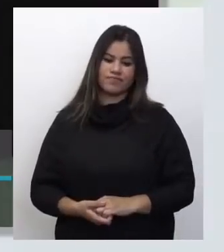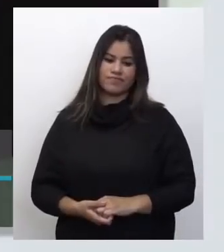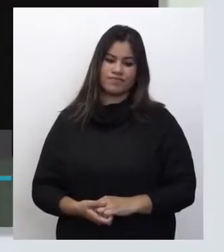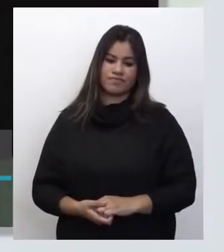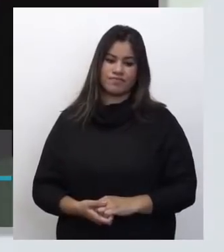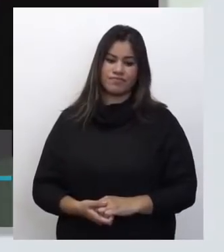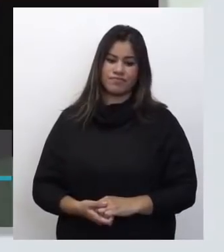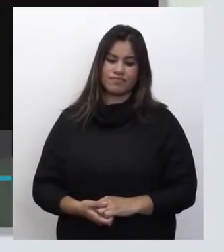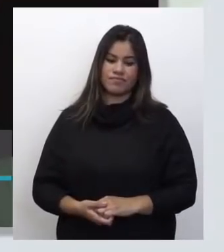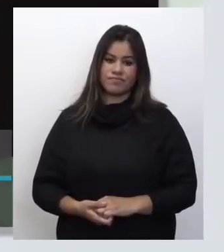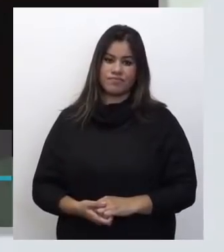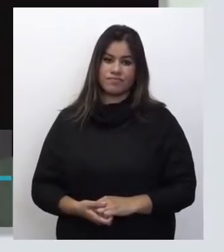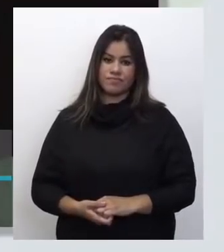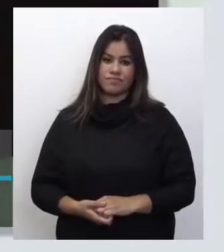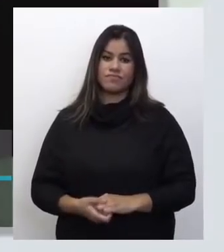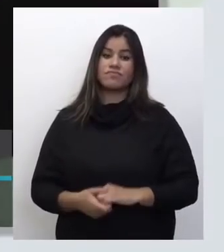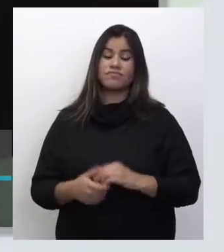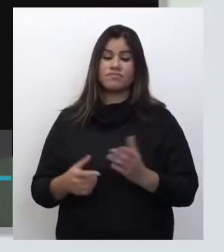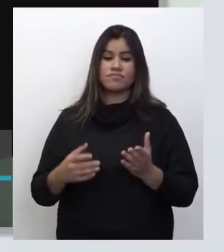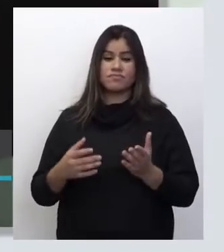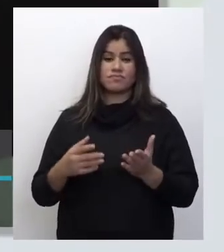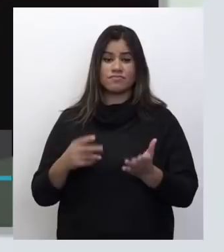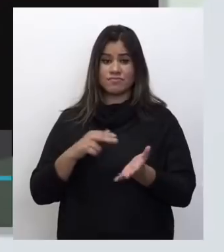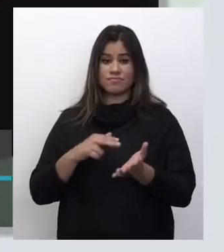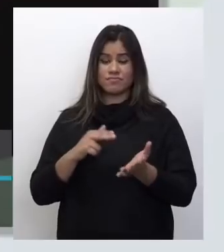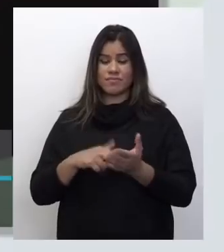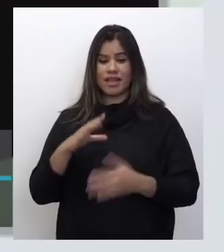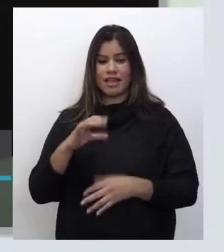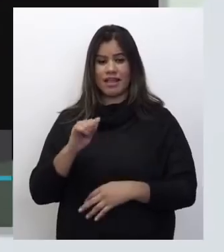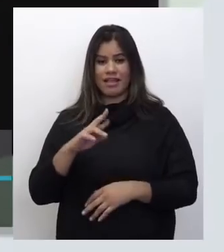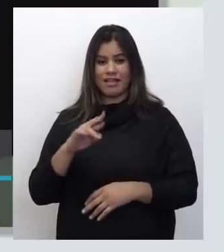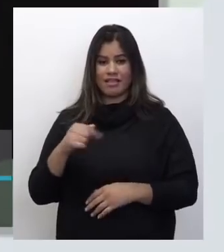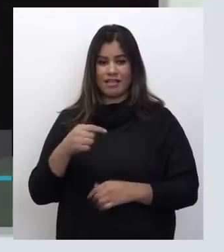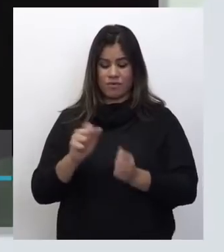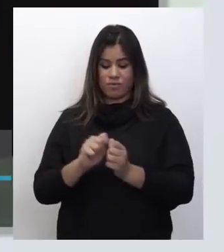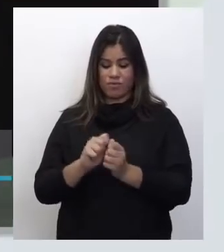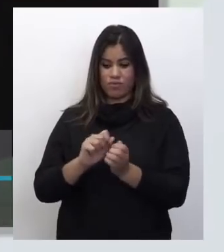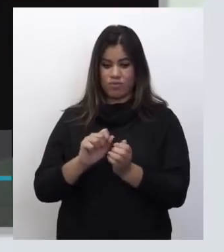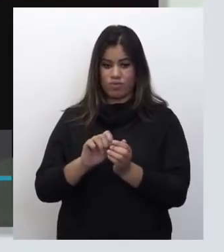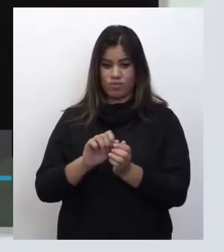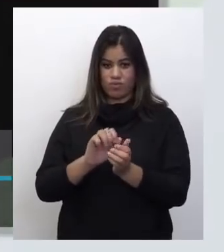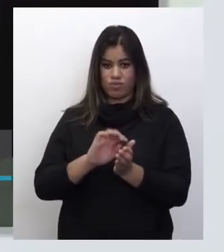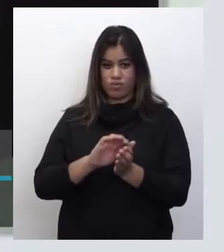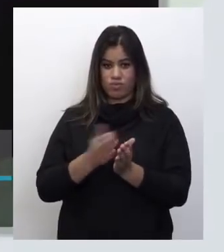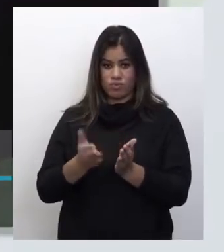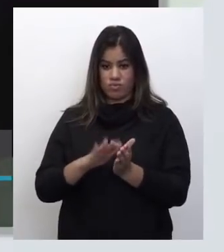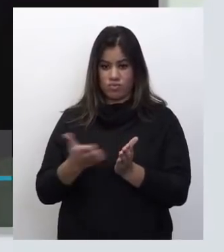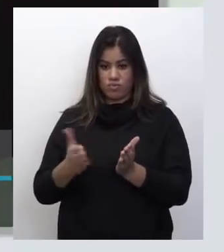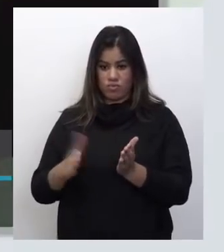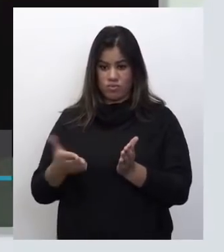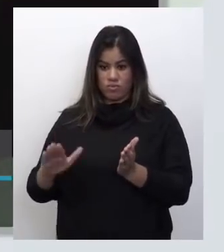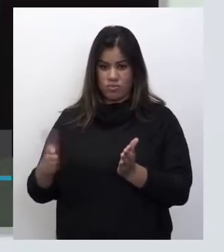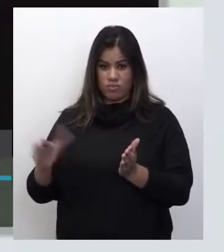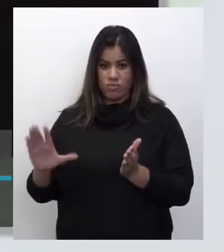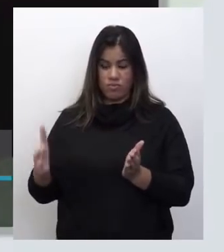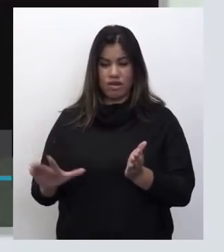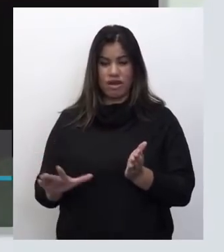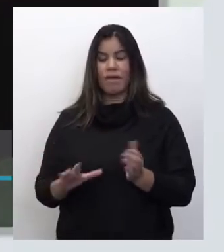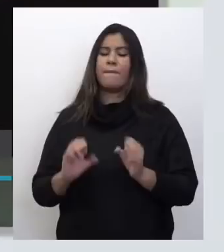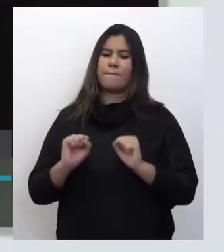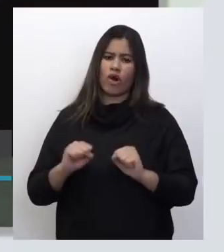pop-up. E esses cartões pop-ups, eles são legais de vocês criarem em outros projetos também. Então, se você